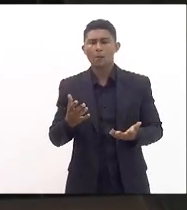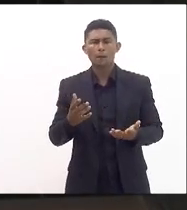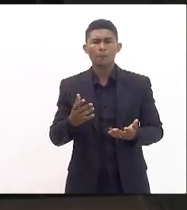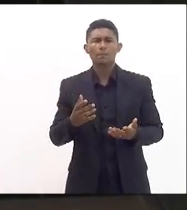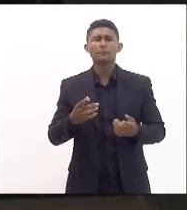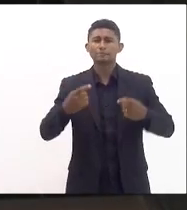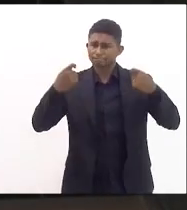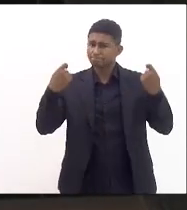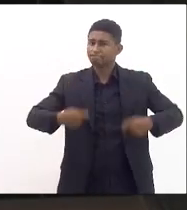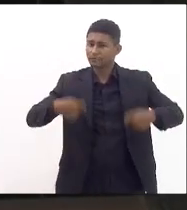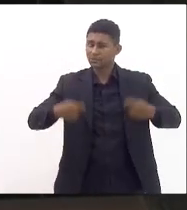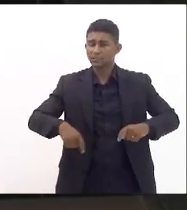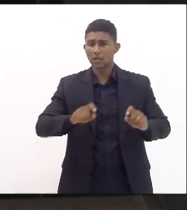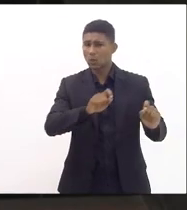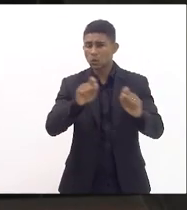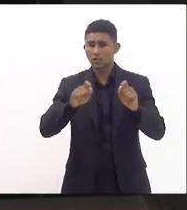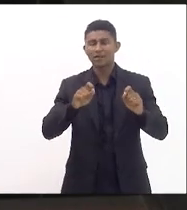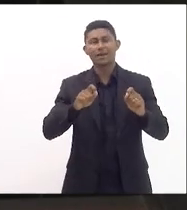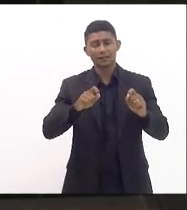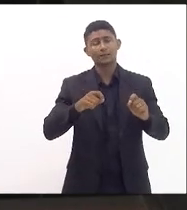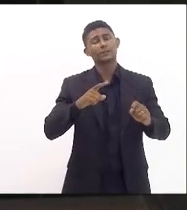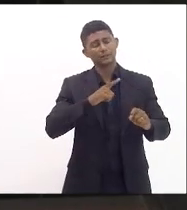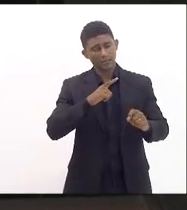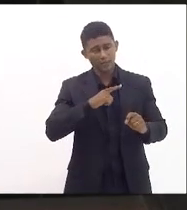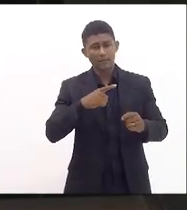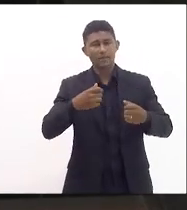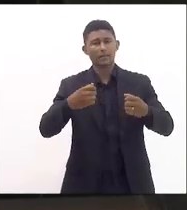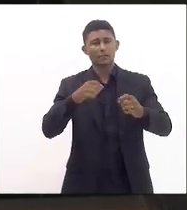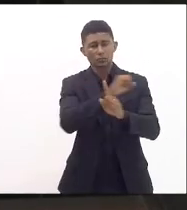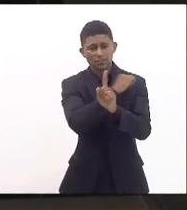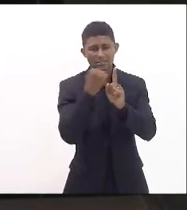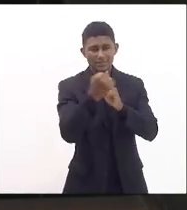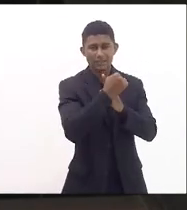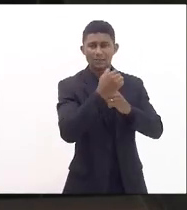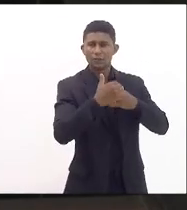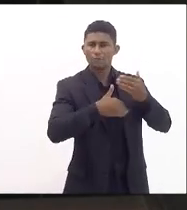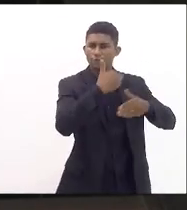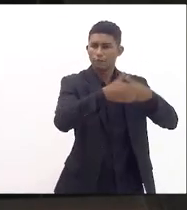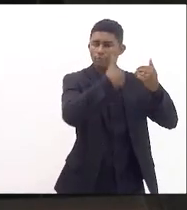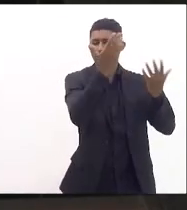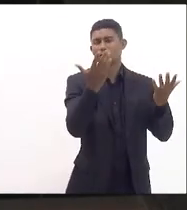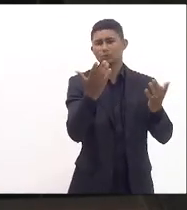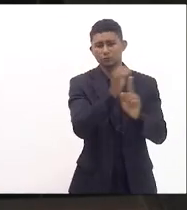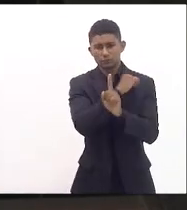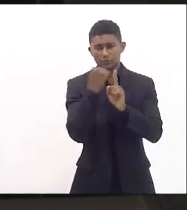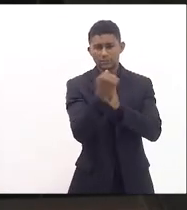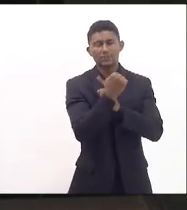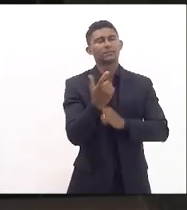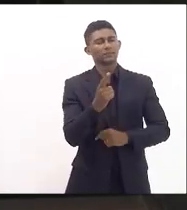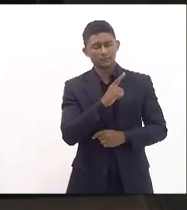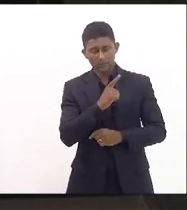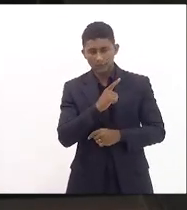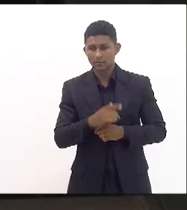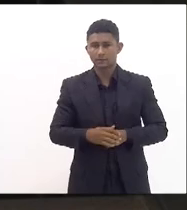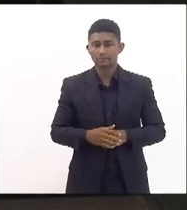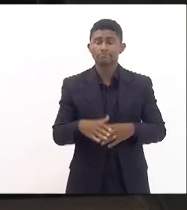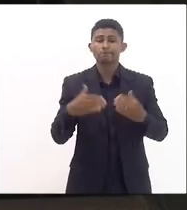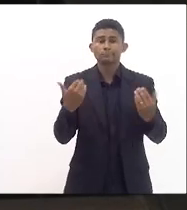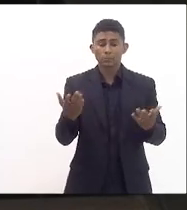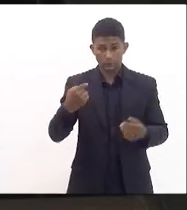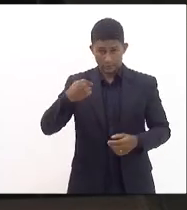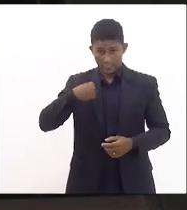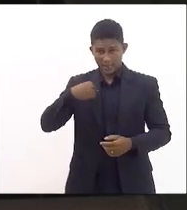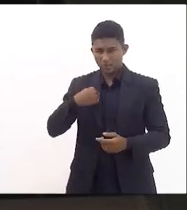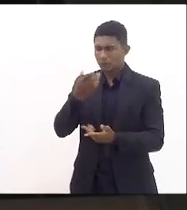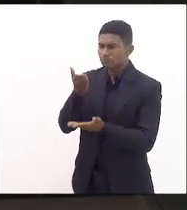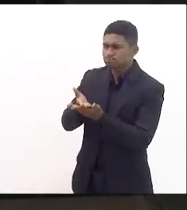do desenvolvimento social e econômico de cada sociedade. Eu fiz, ainda que rapidamente, um estudo,